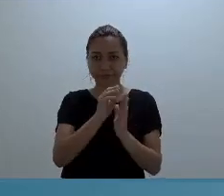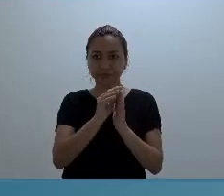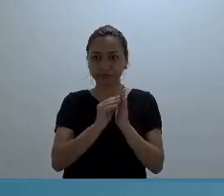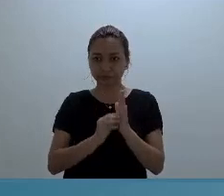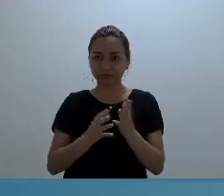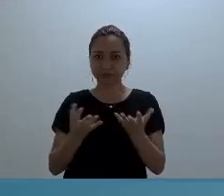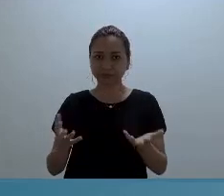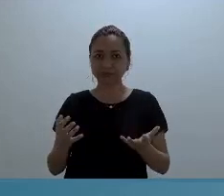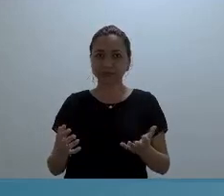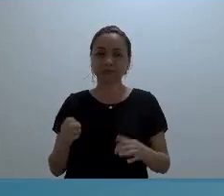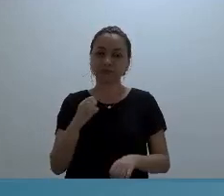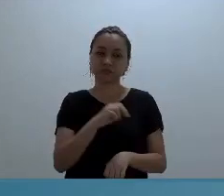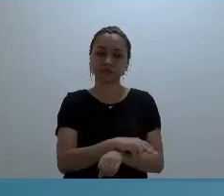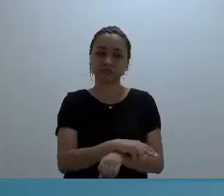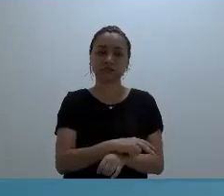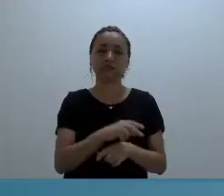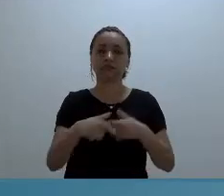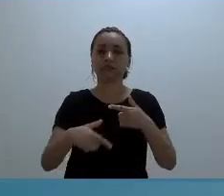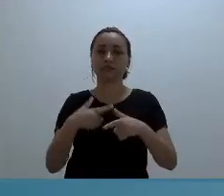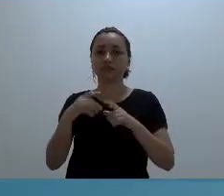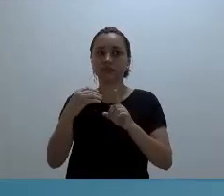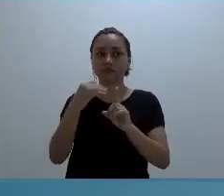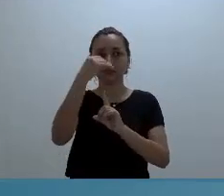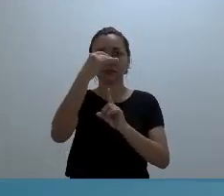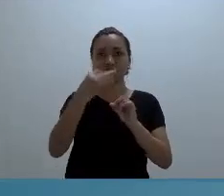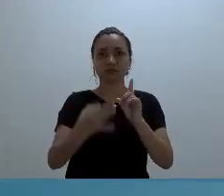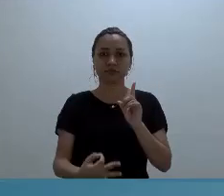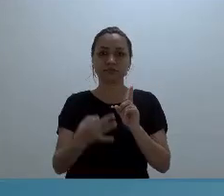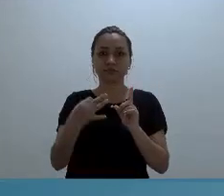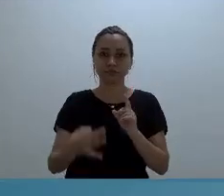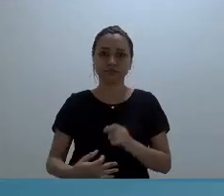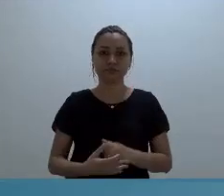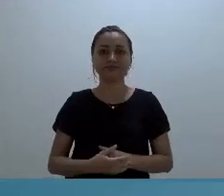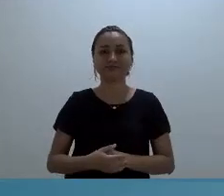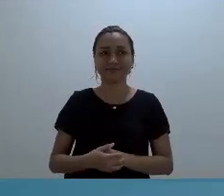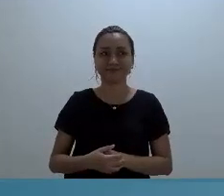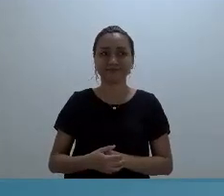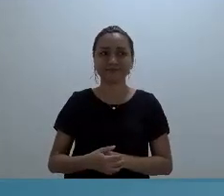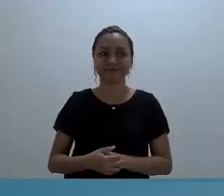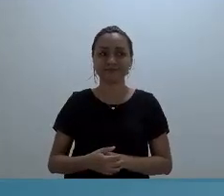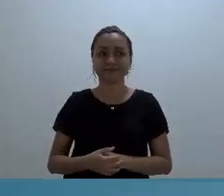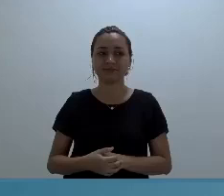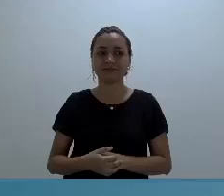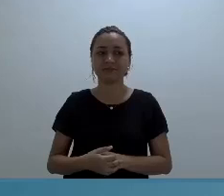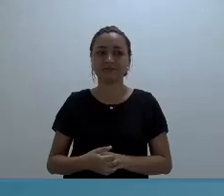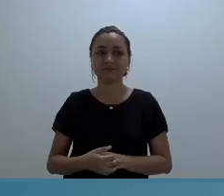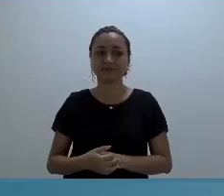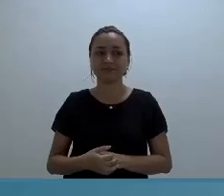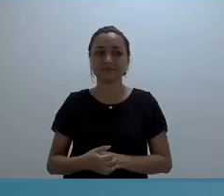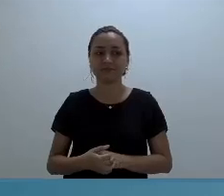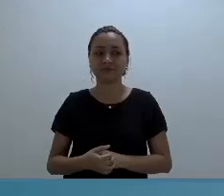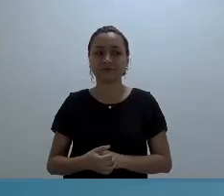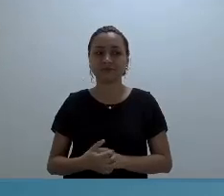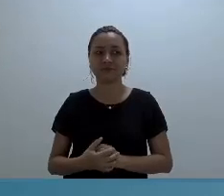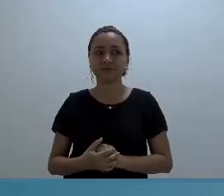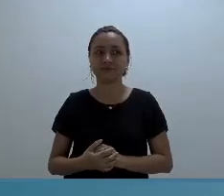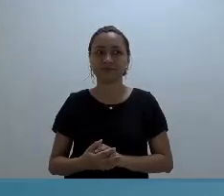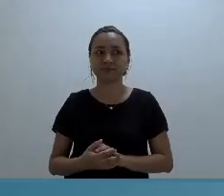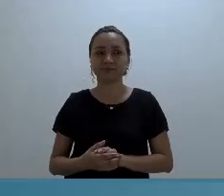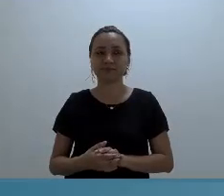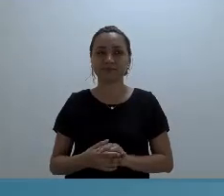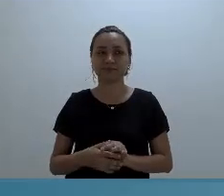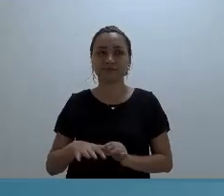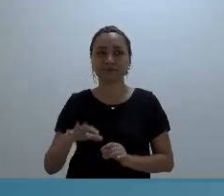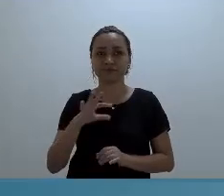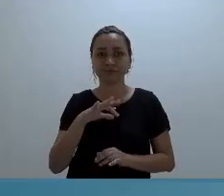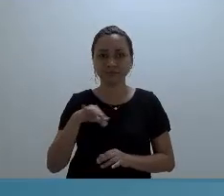penais em seus corpos mesmos. Todos os magistrados referentes observaram cumprir as exigências contidas no artigo 13